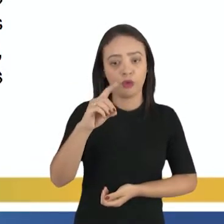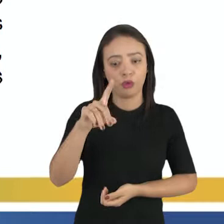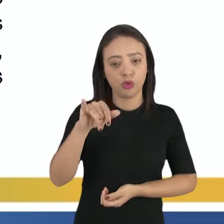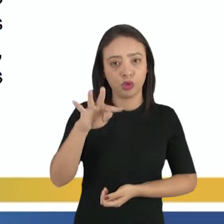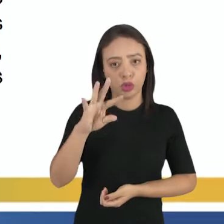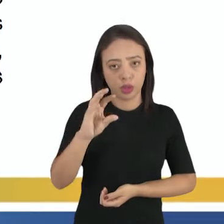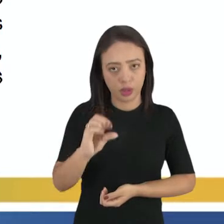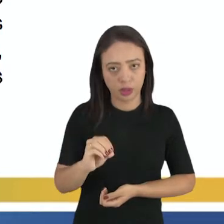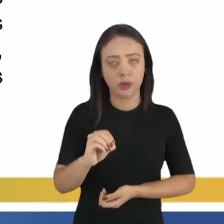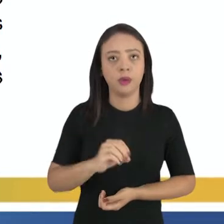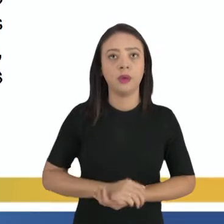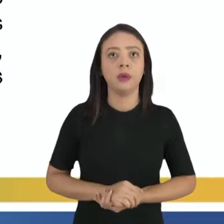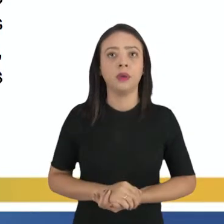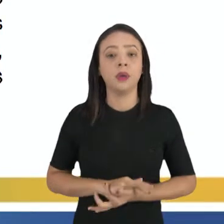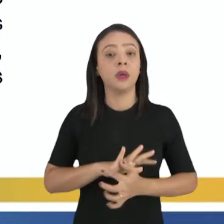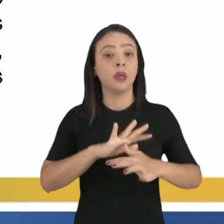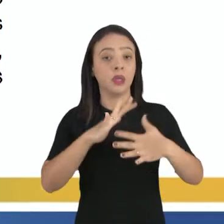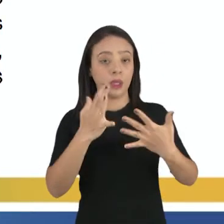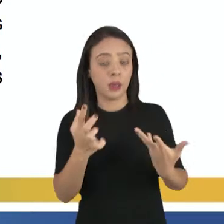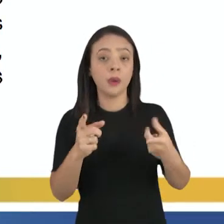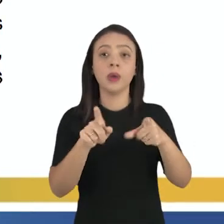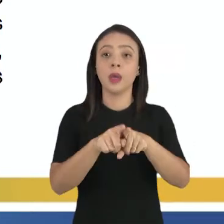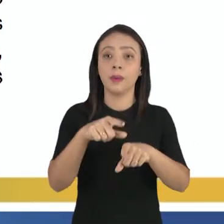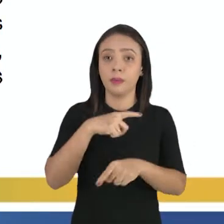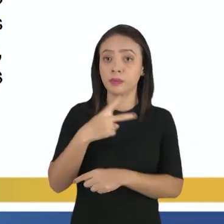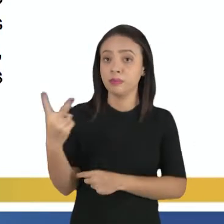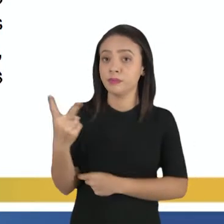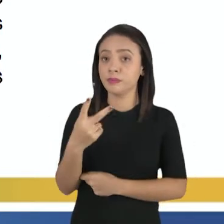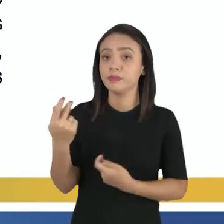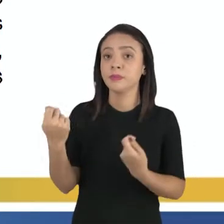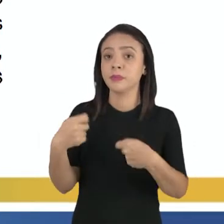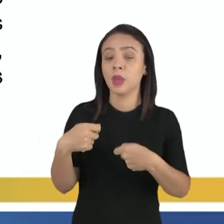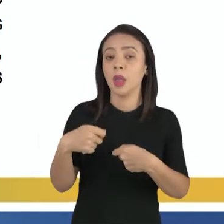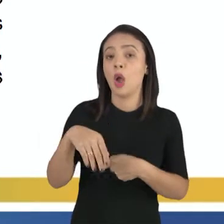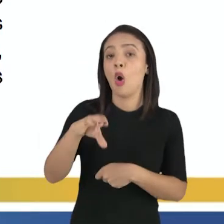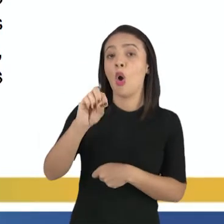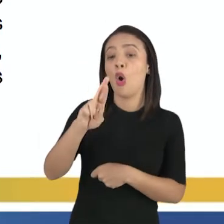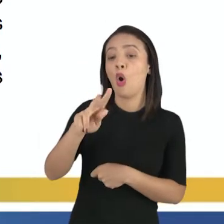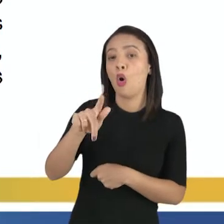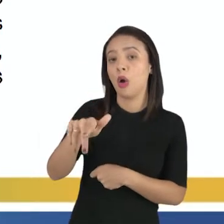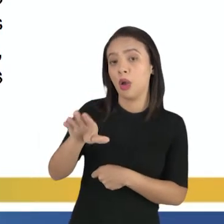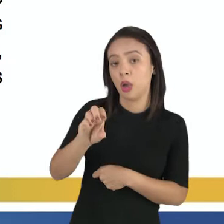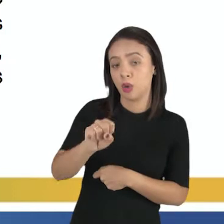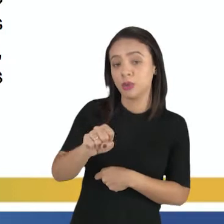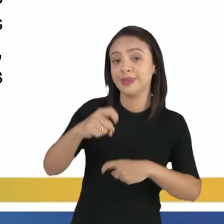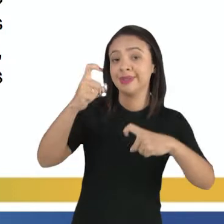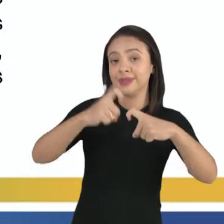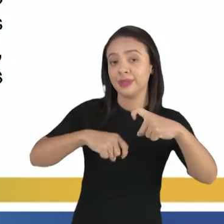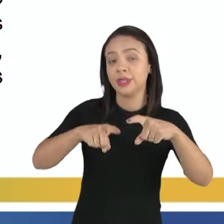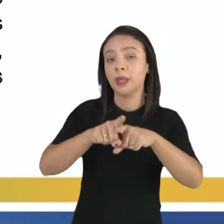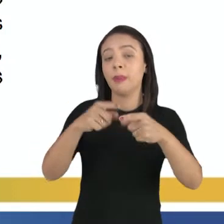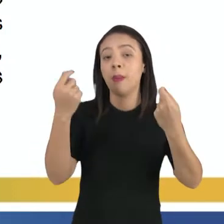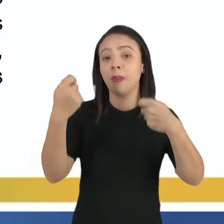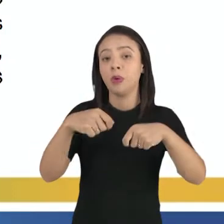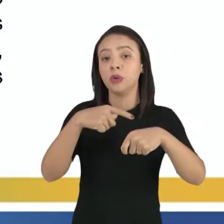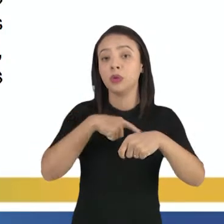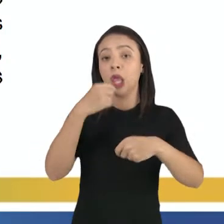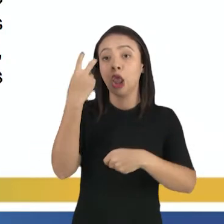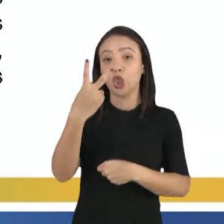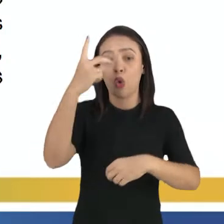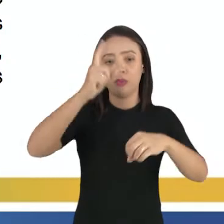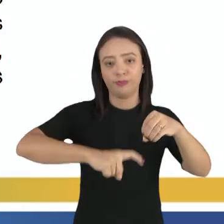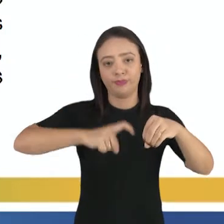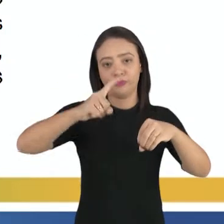E além de eles terem esses dois órgãos sexuais, eles também são capazes de produzir os dois